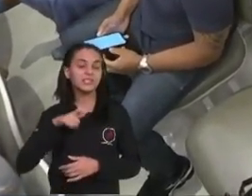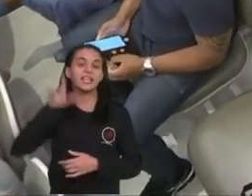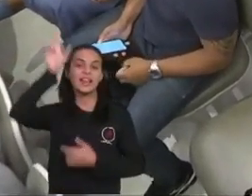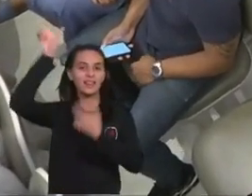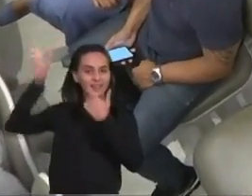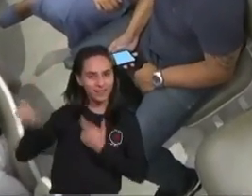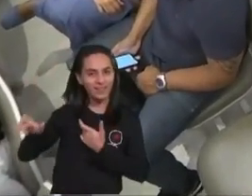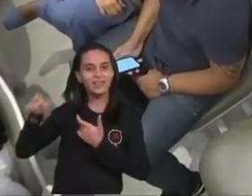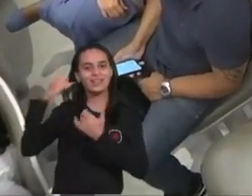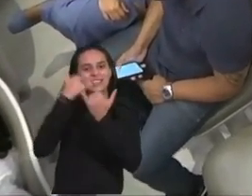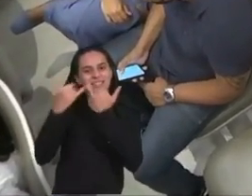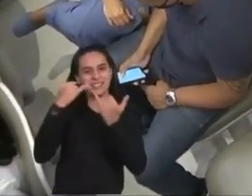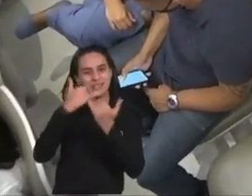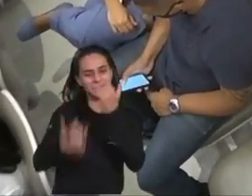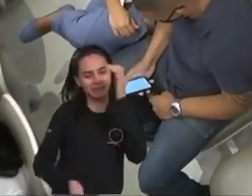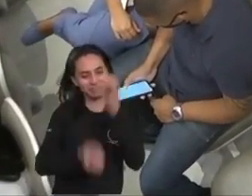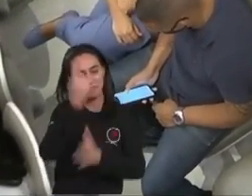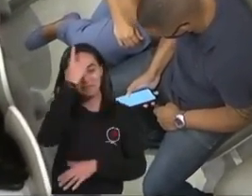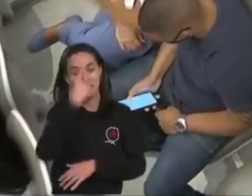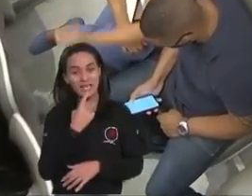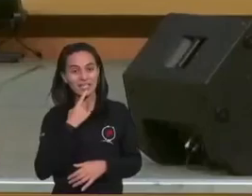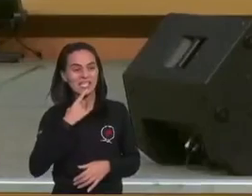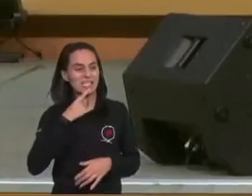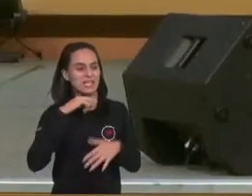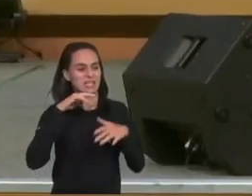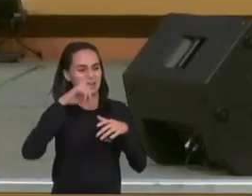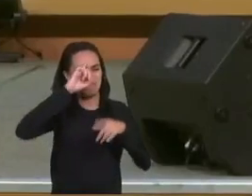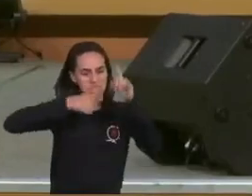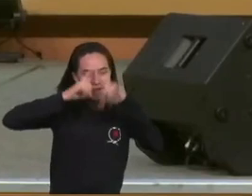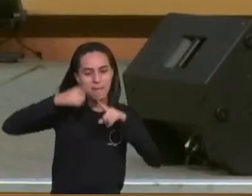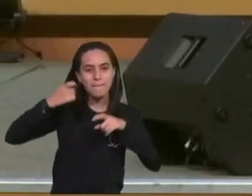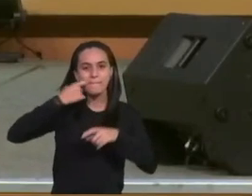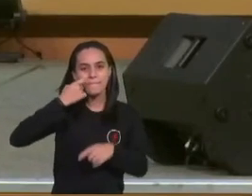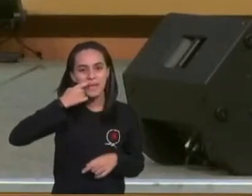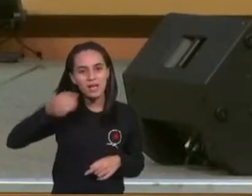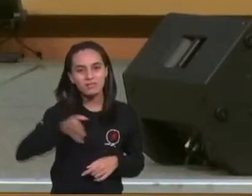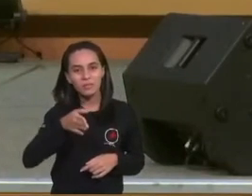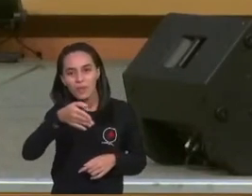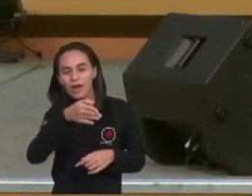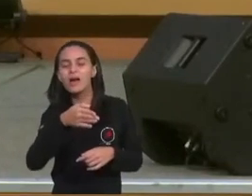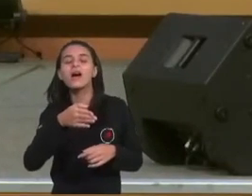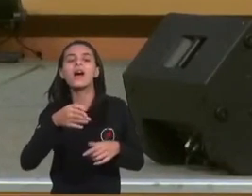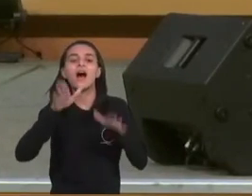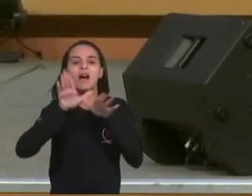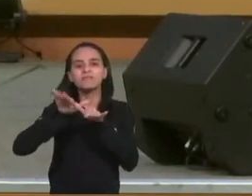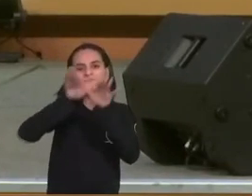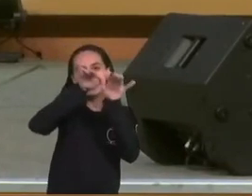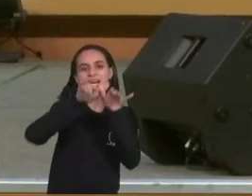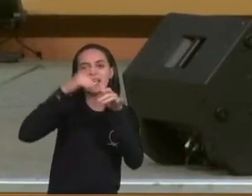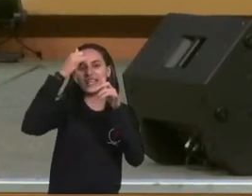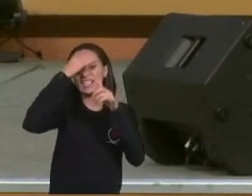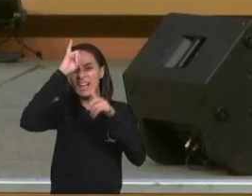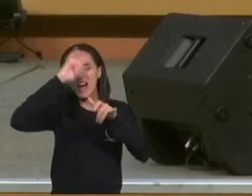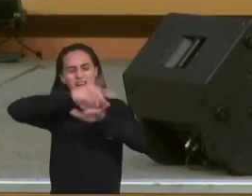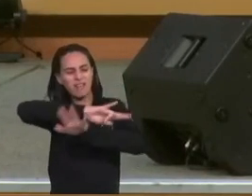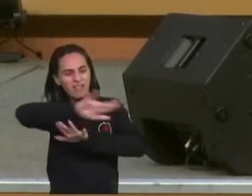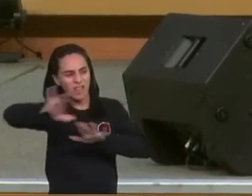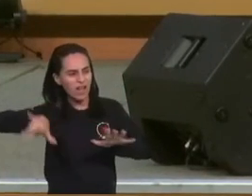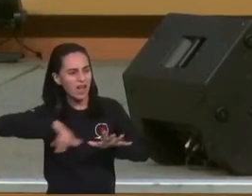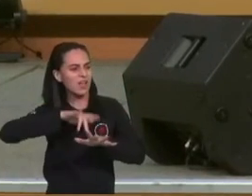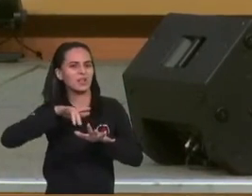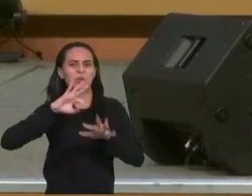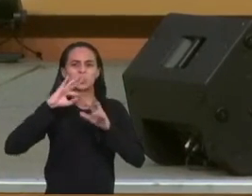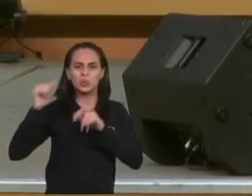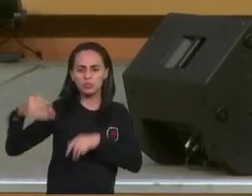conforme a nossa semelhança e domine sobre os peixes do mar e sobre as aves dos céus e sobre o gado e sobre toda a terra